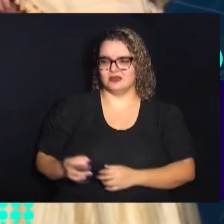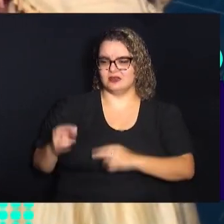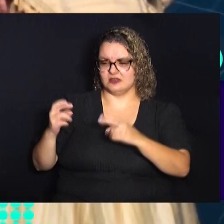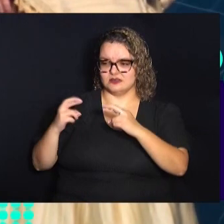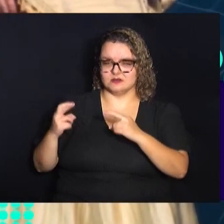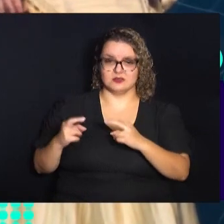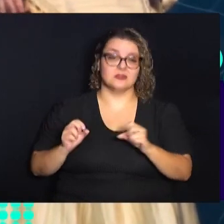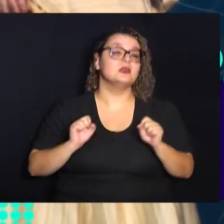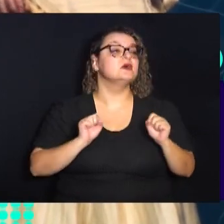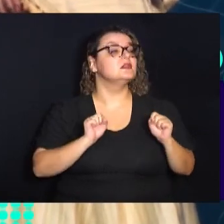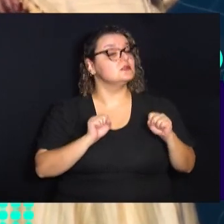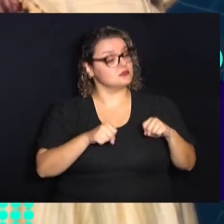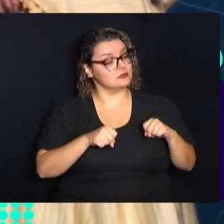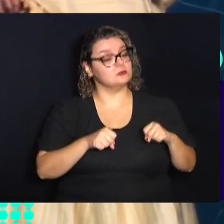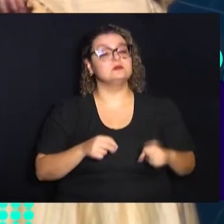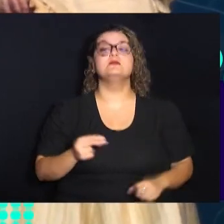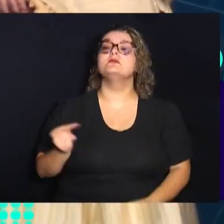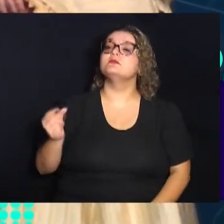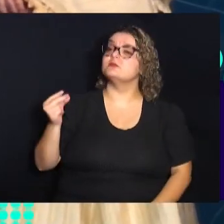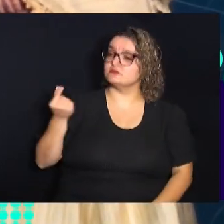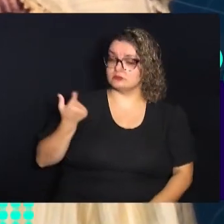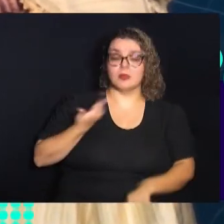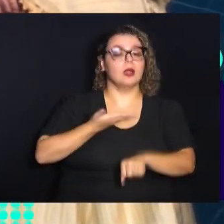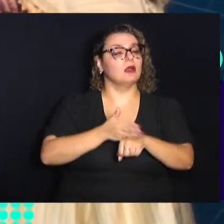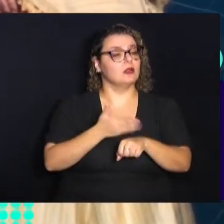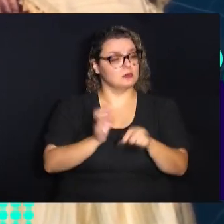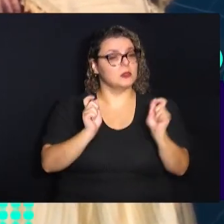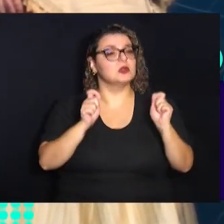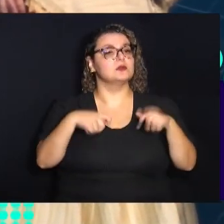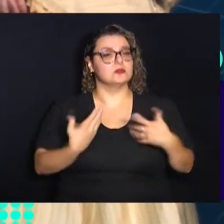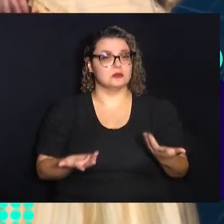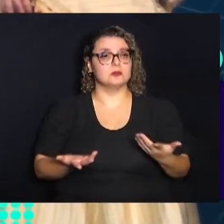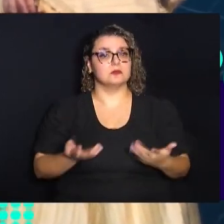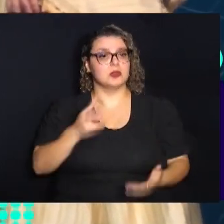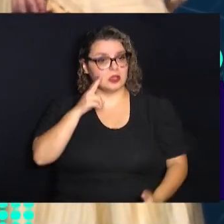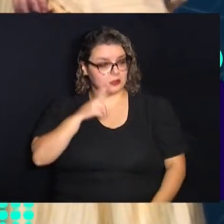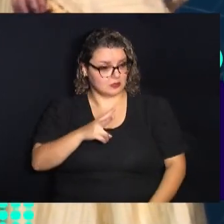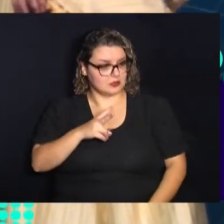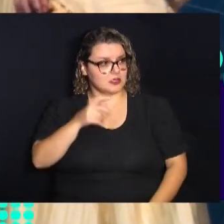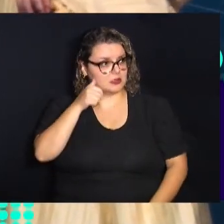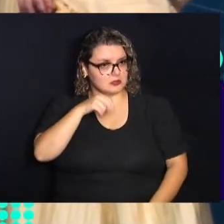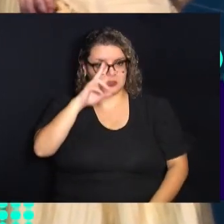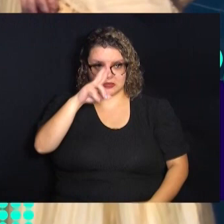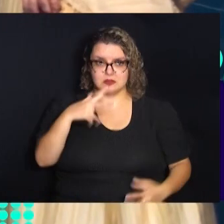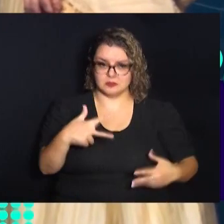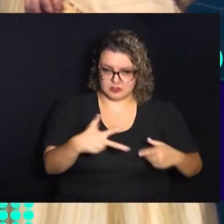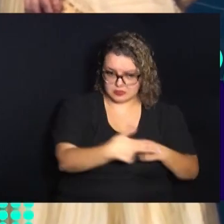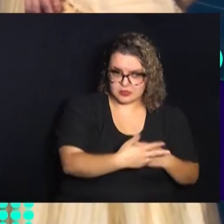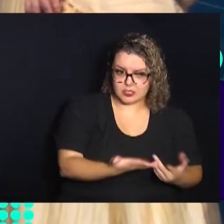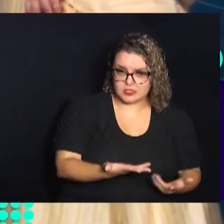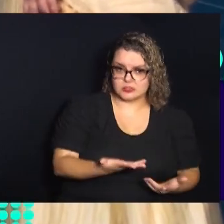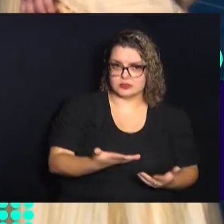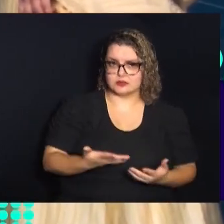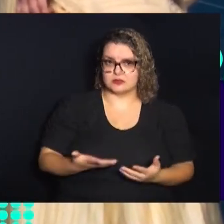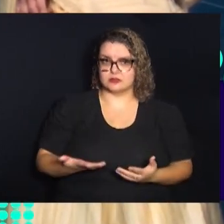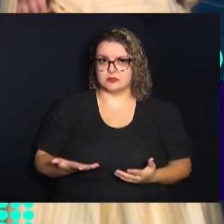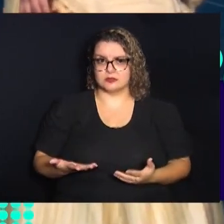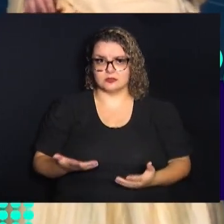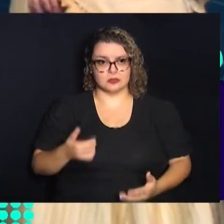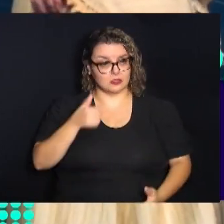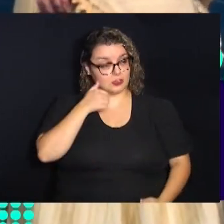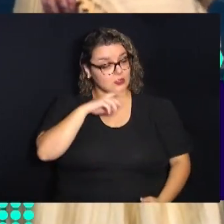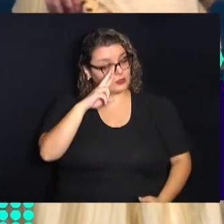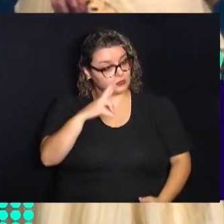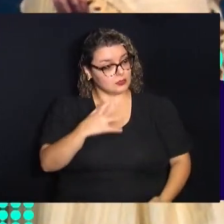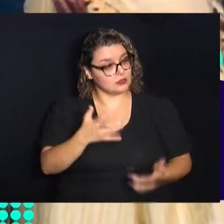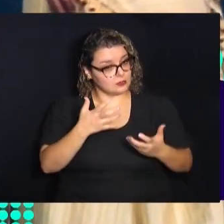Um inspetor? Sim. E há bastante tempo e treinado o suficiente para ver que a senhora foi interrompida na hora do chá.